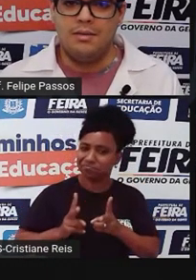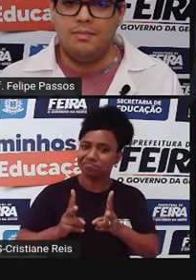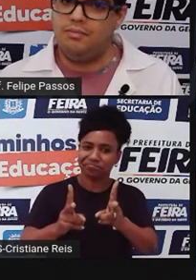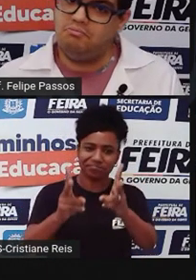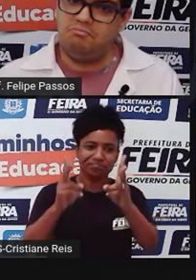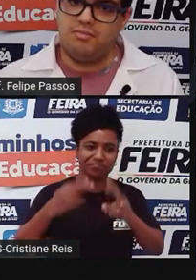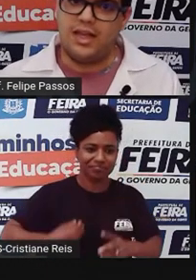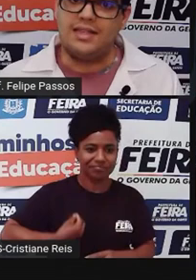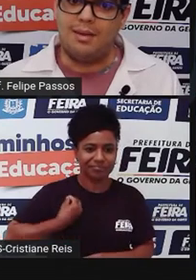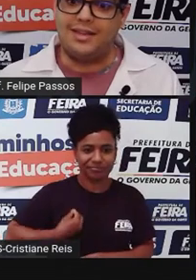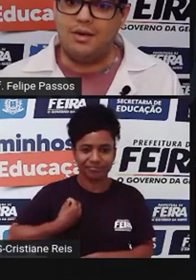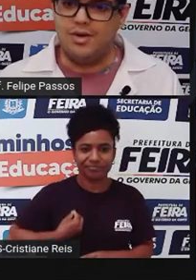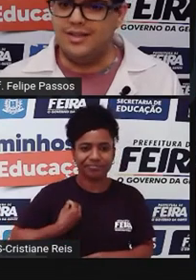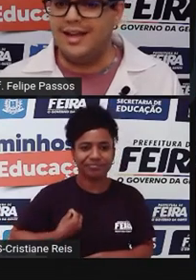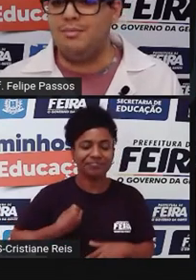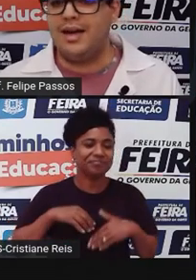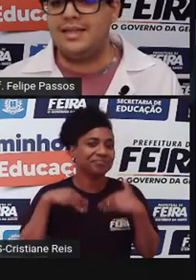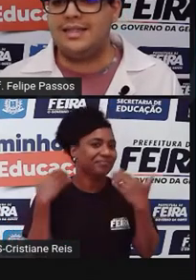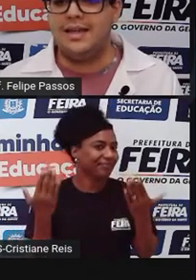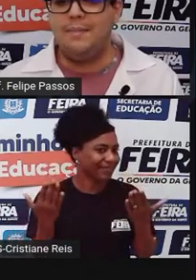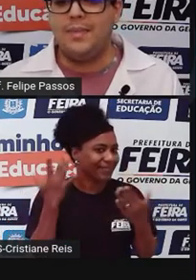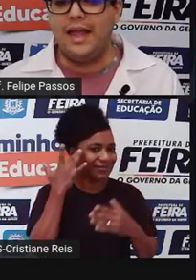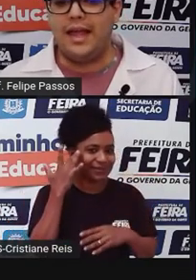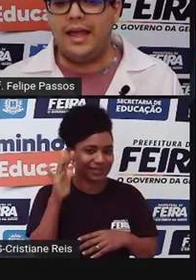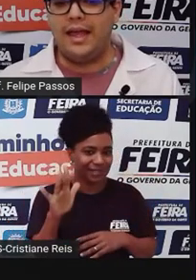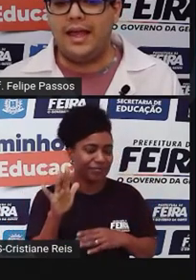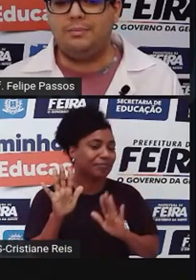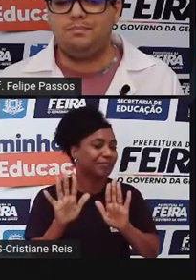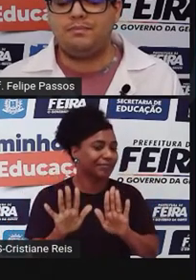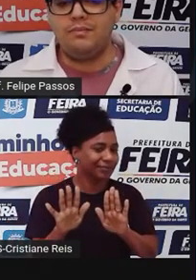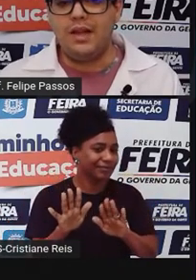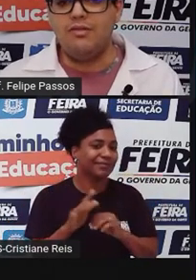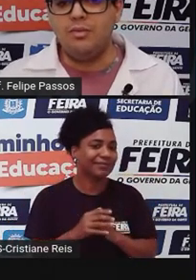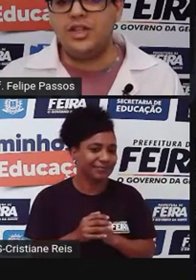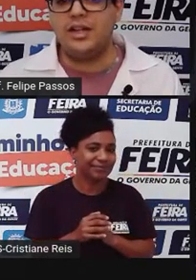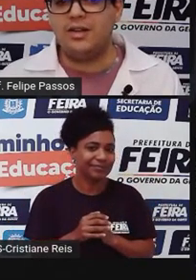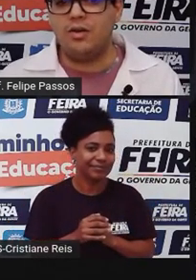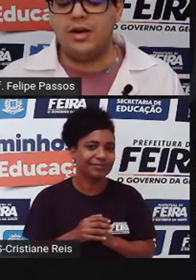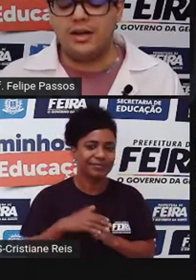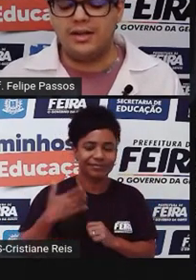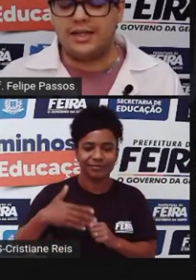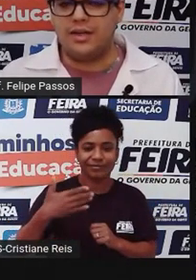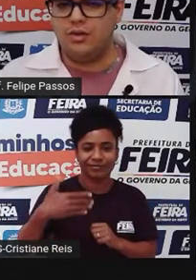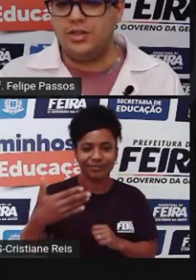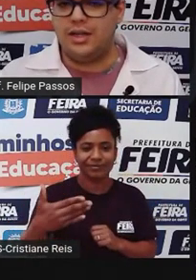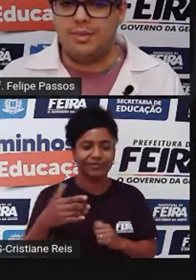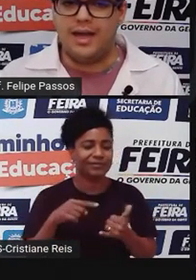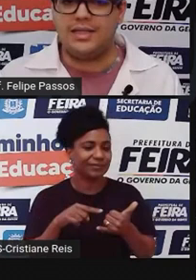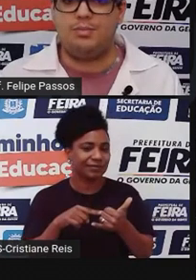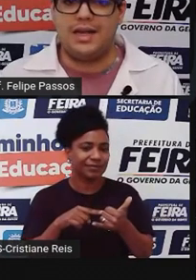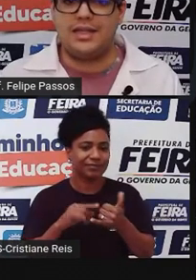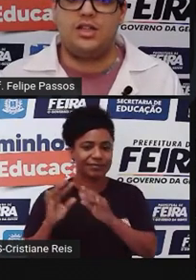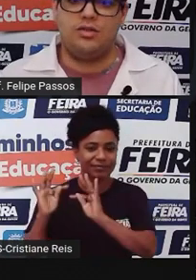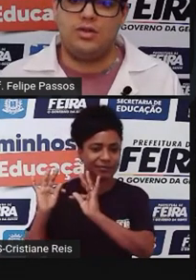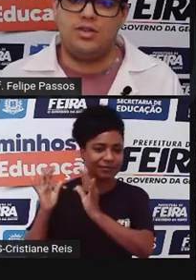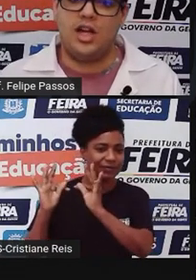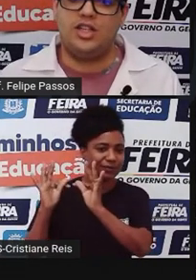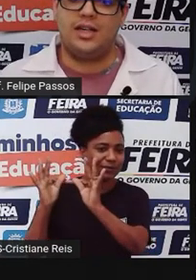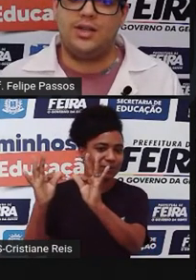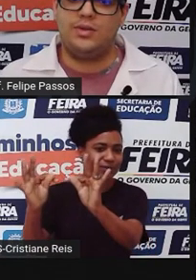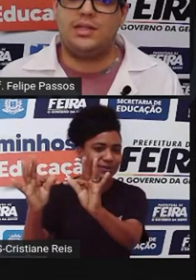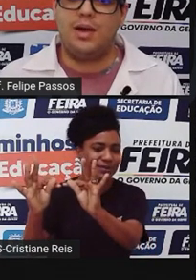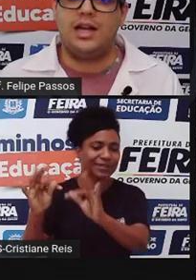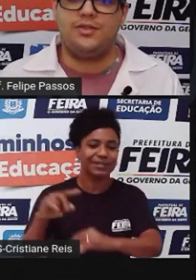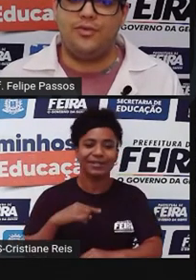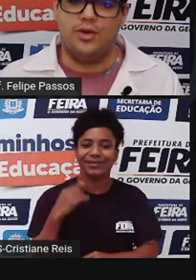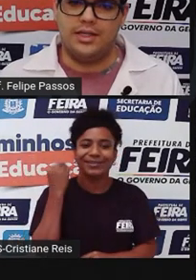existindo quem sabe até quando né mas vamos chegando agora na tecnologia mais presente no